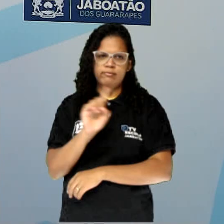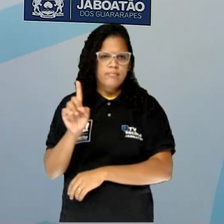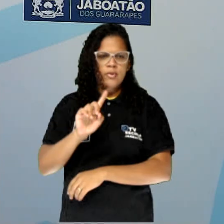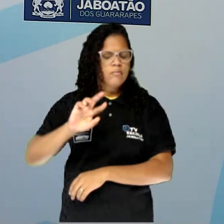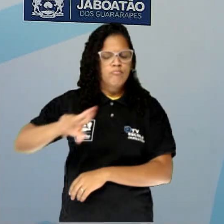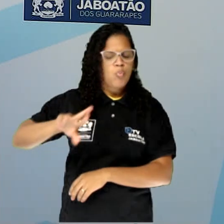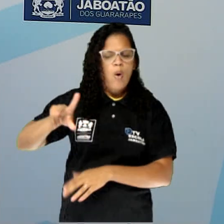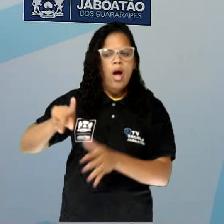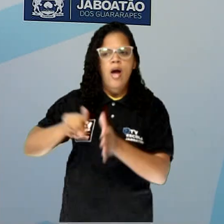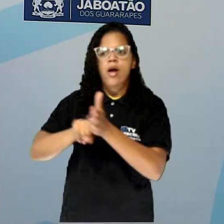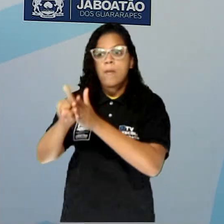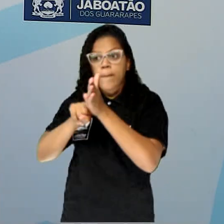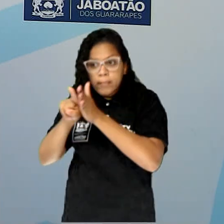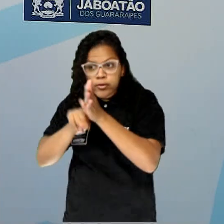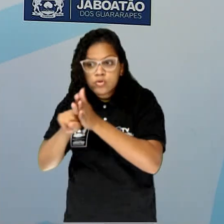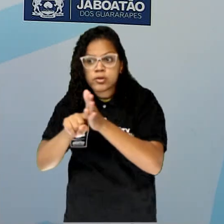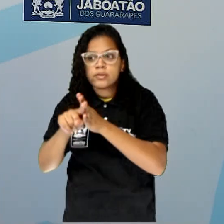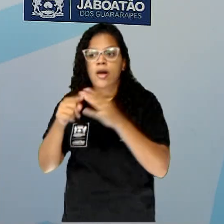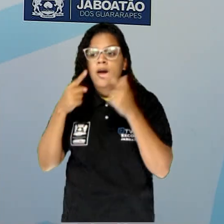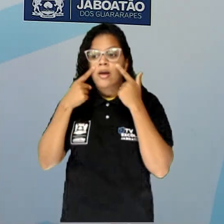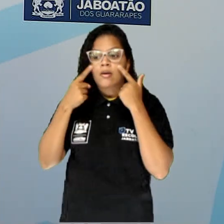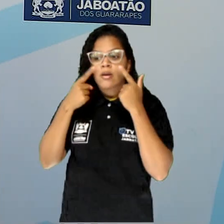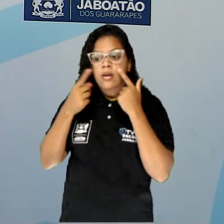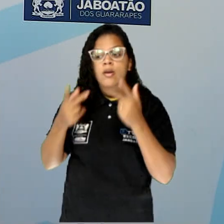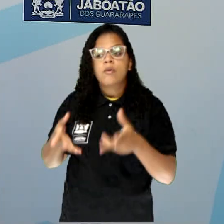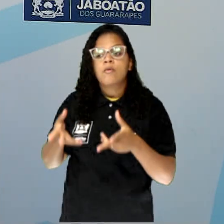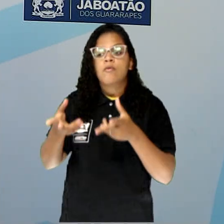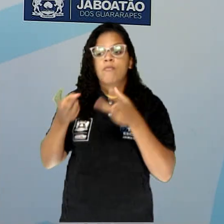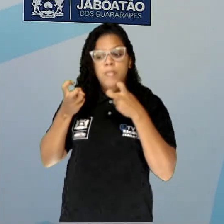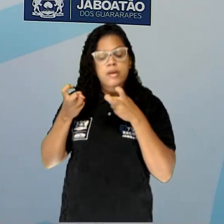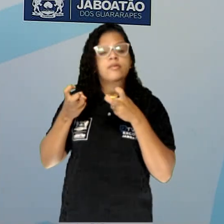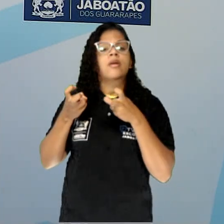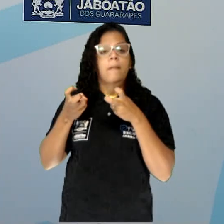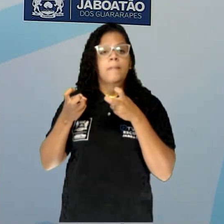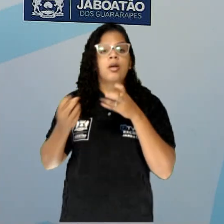ele nasceu a partir da inauguração